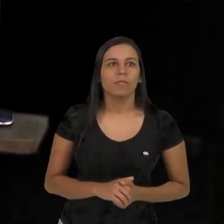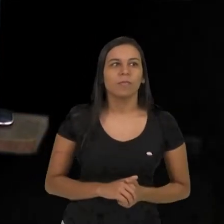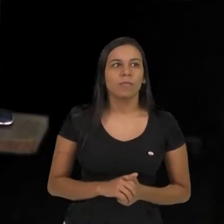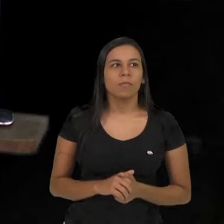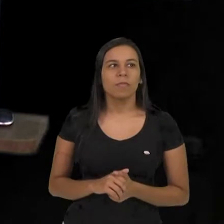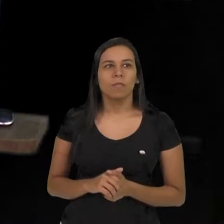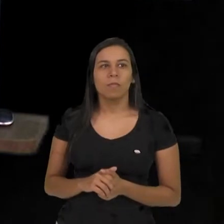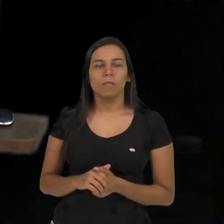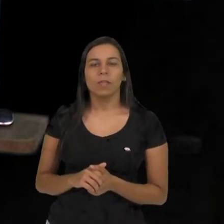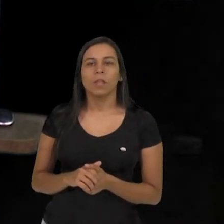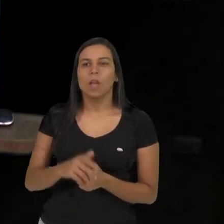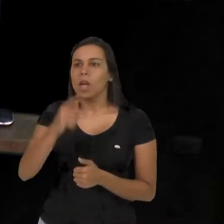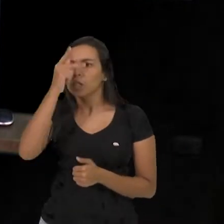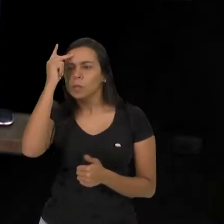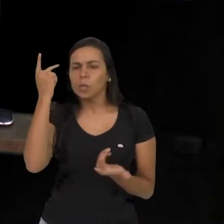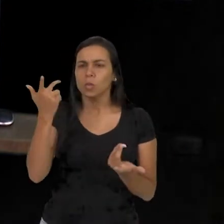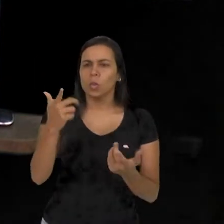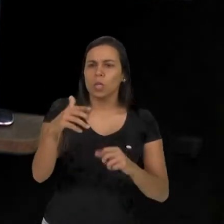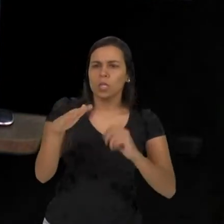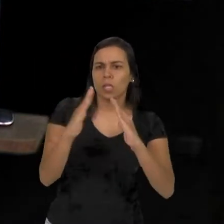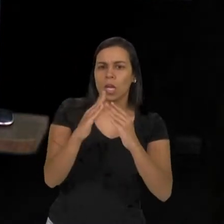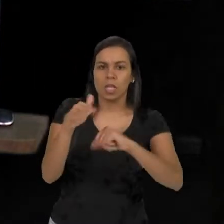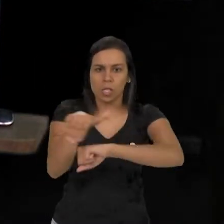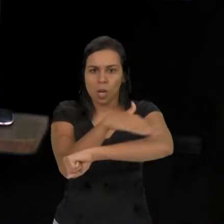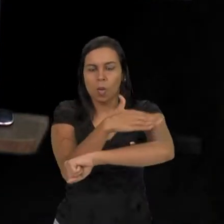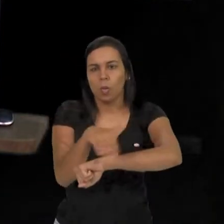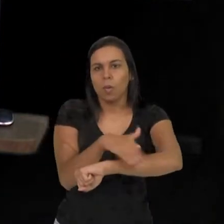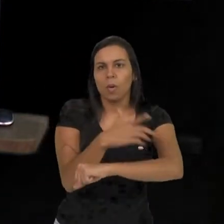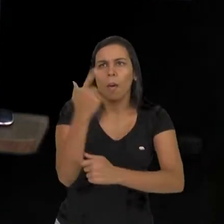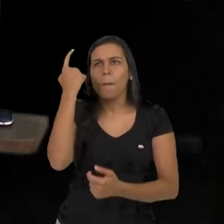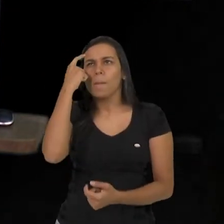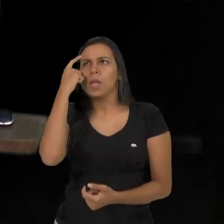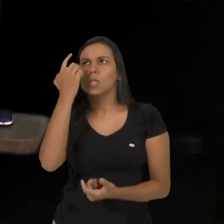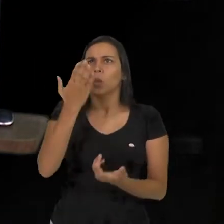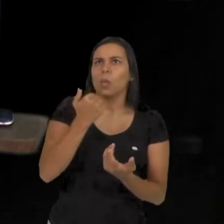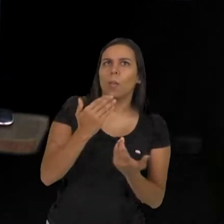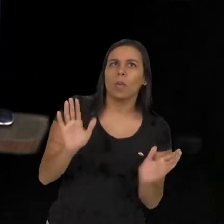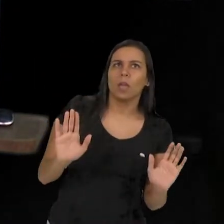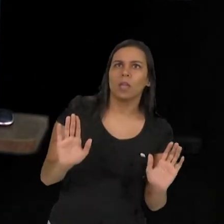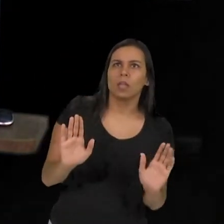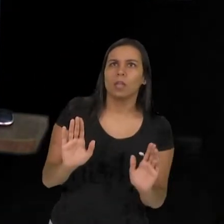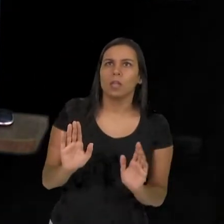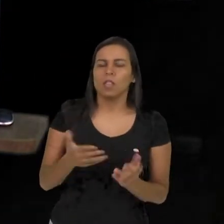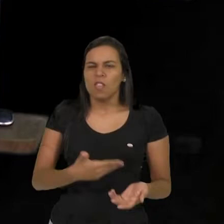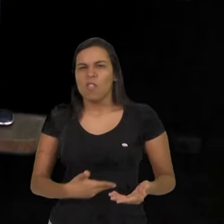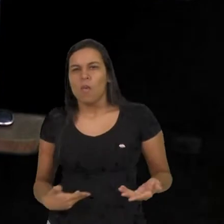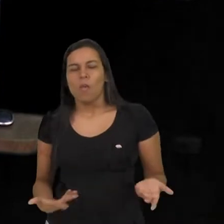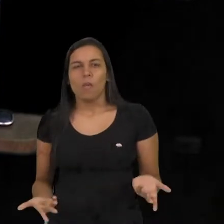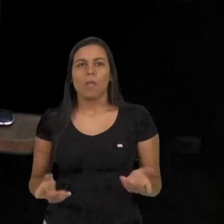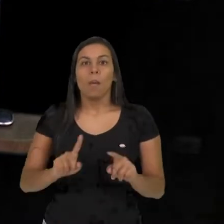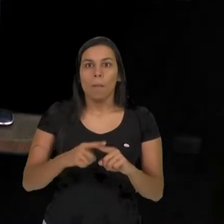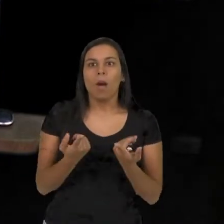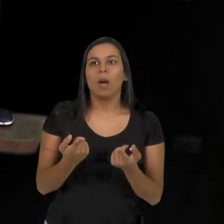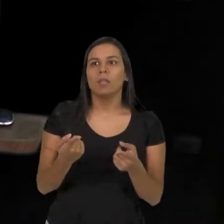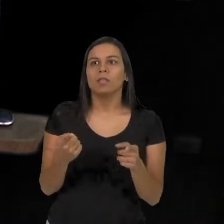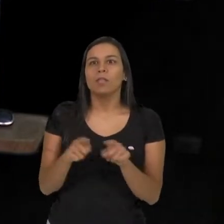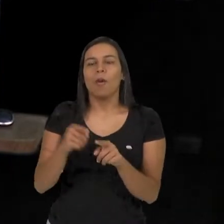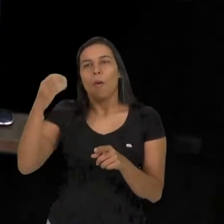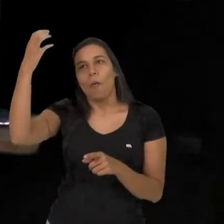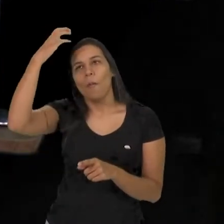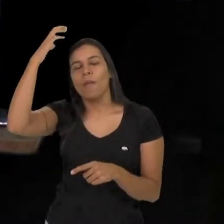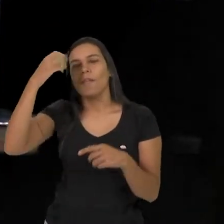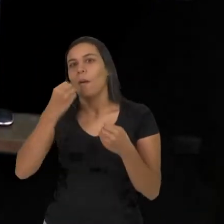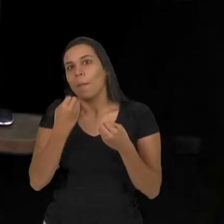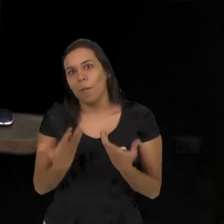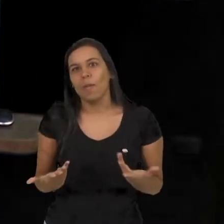os pessoas que são moradores de rua, a gente pensa muito assim, né? Comida, né? Para que essa pessoa não passe fome e tal. Mas um banho devolve dignidade. Se você pesquisar a história